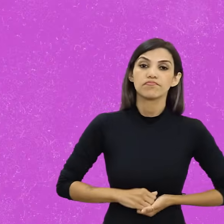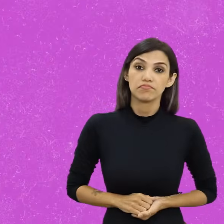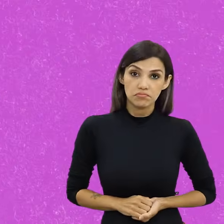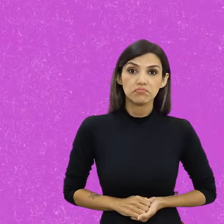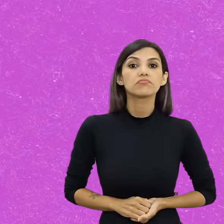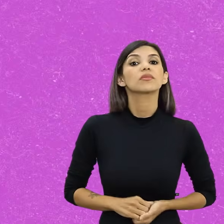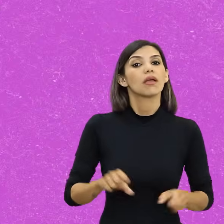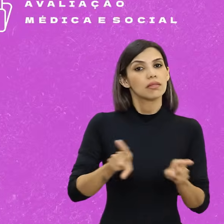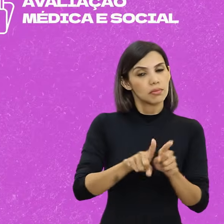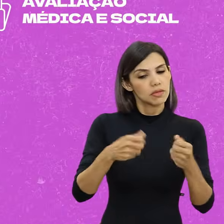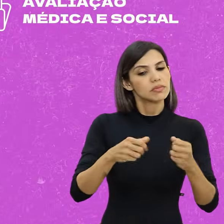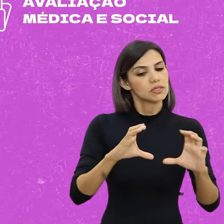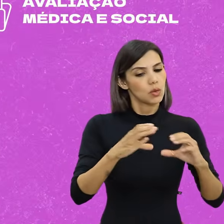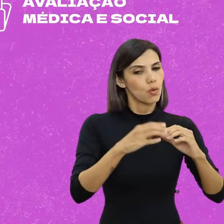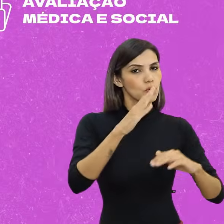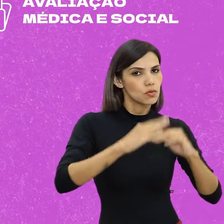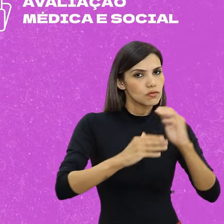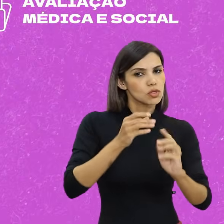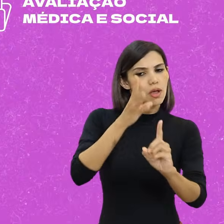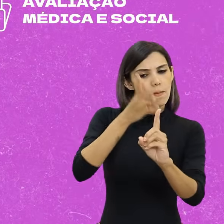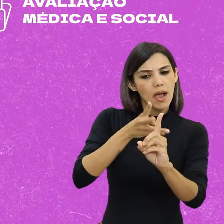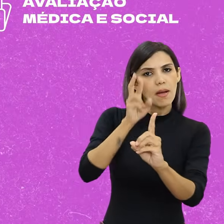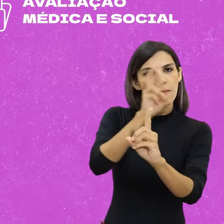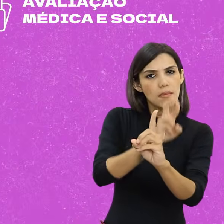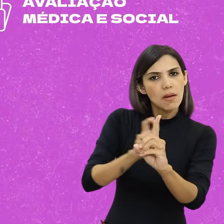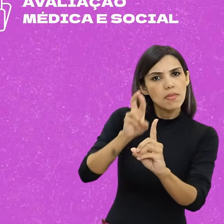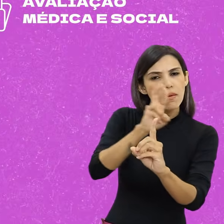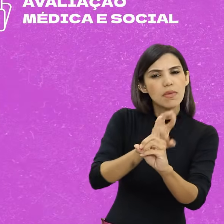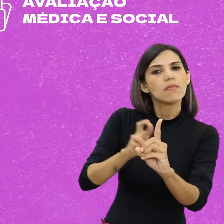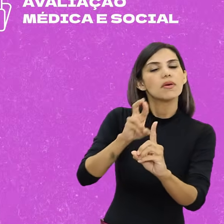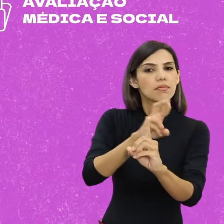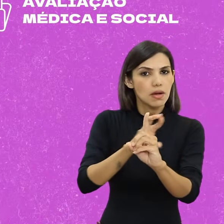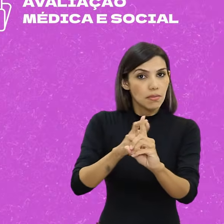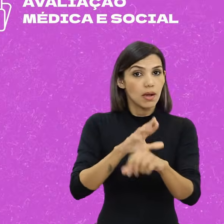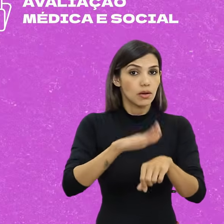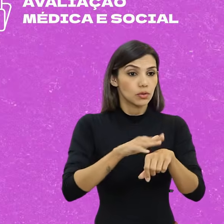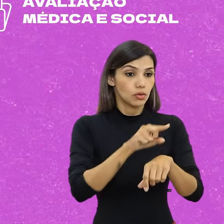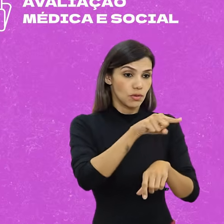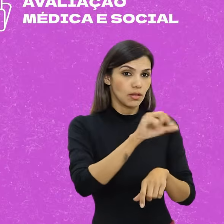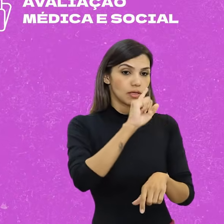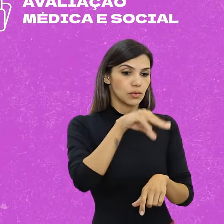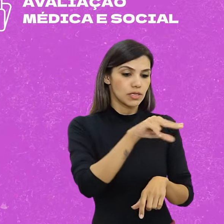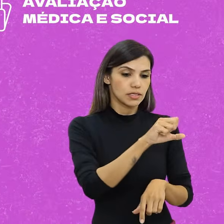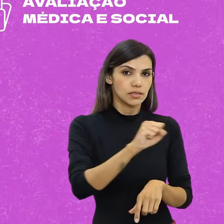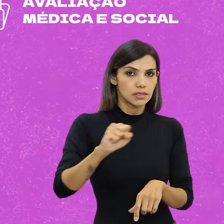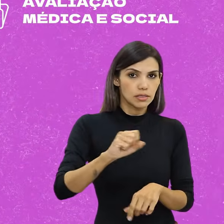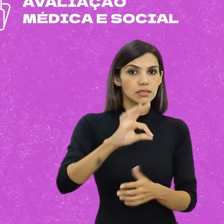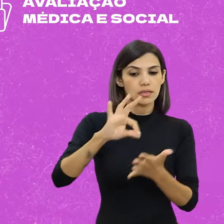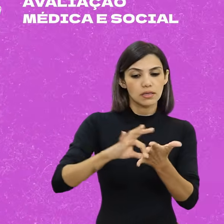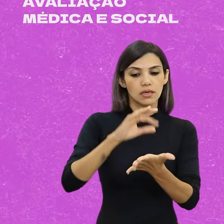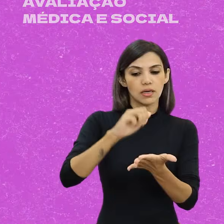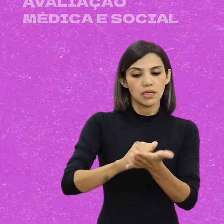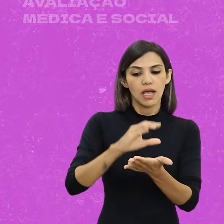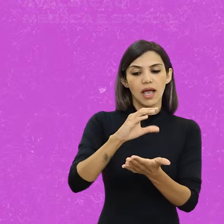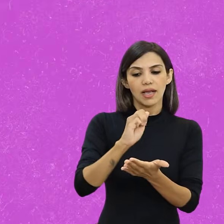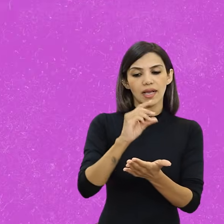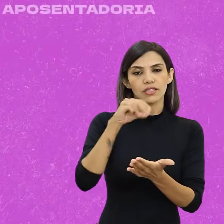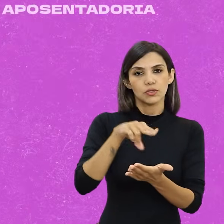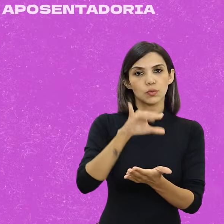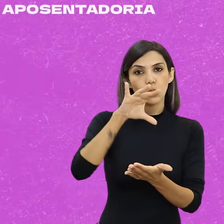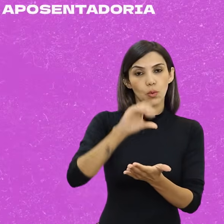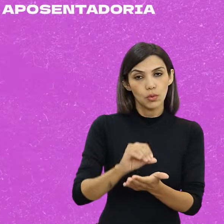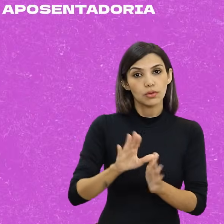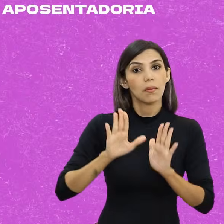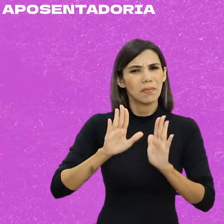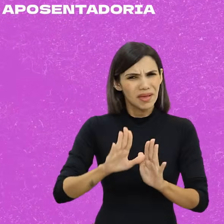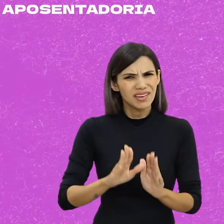O beneficiário também deve passar por uma avaliação médica e social do INSS e ser inscrito no CadÚnico.